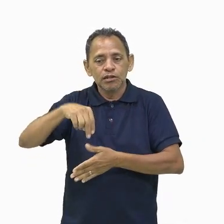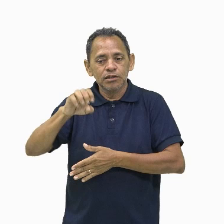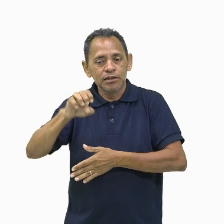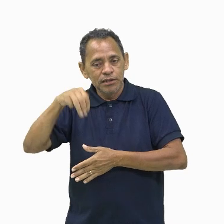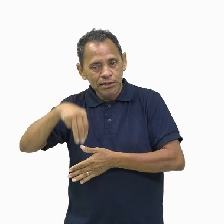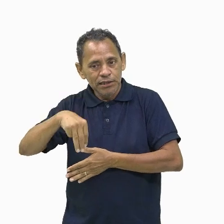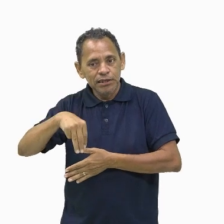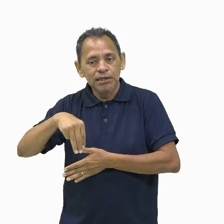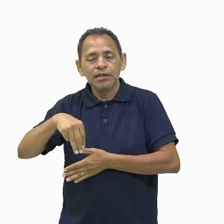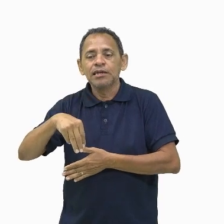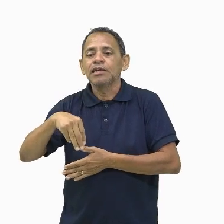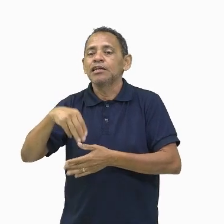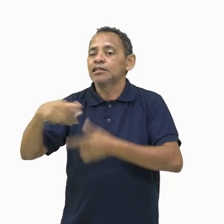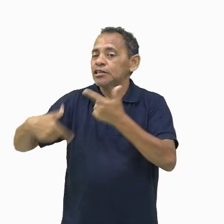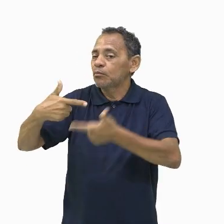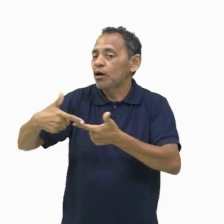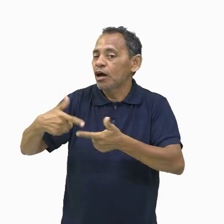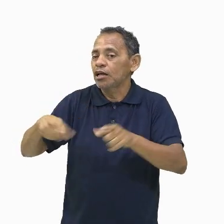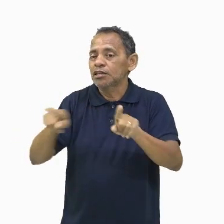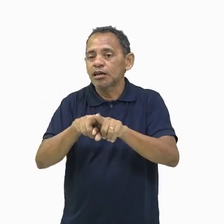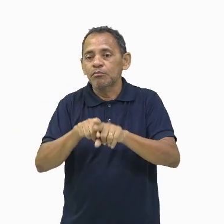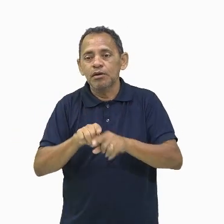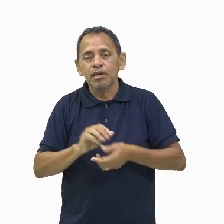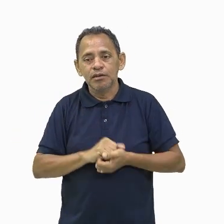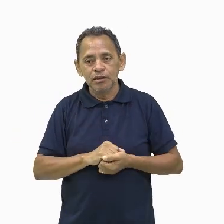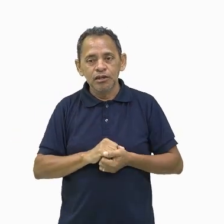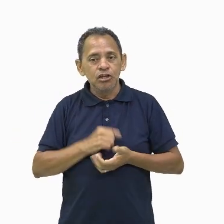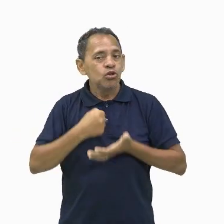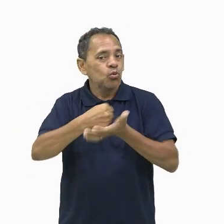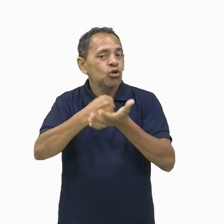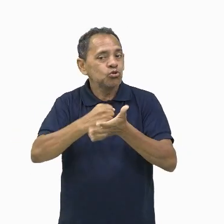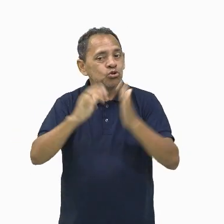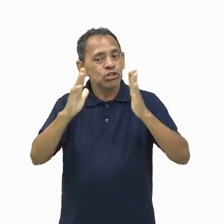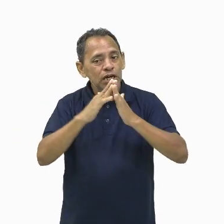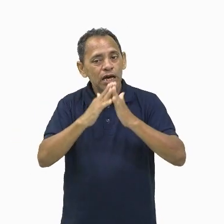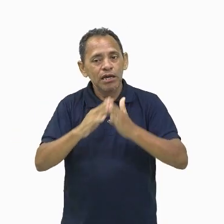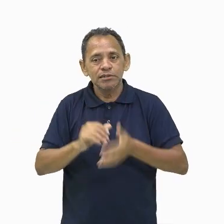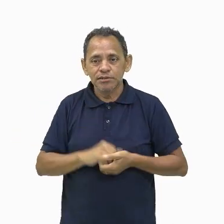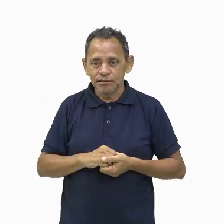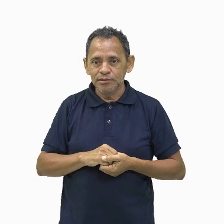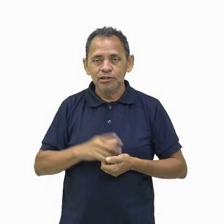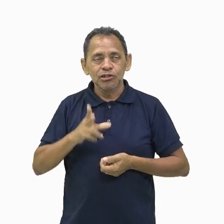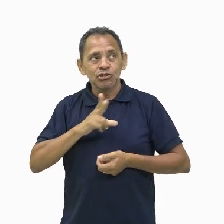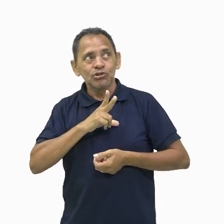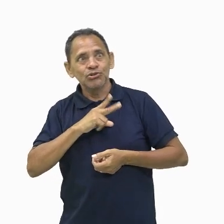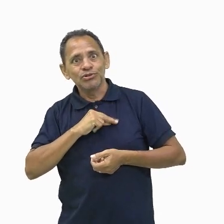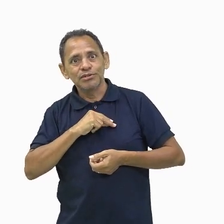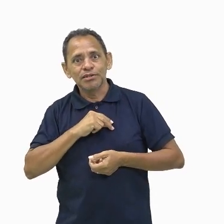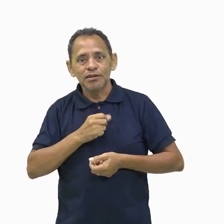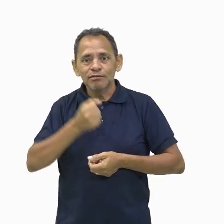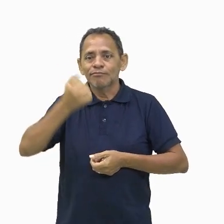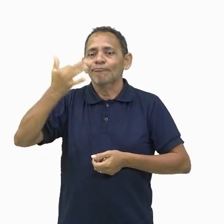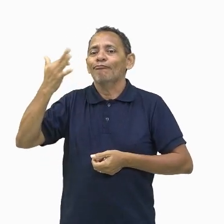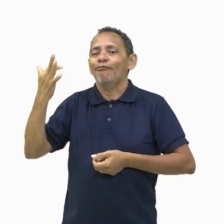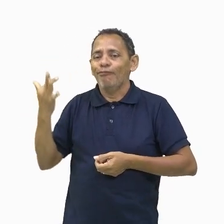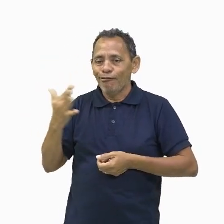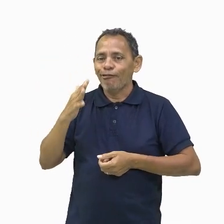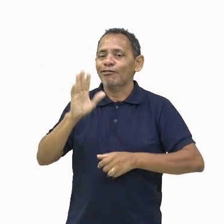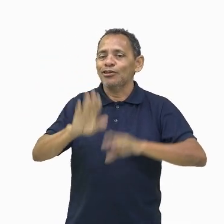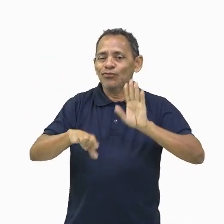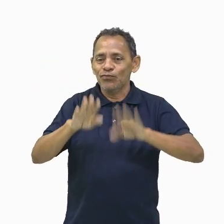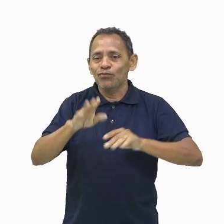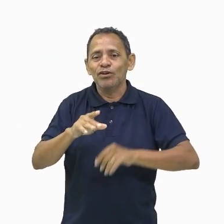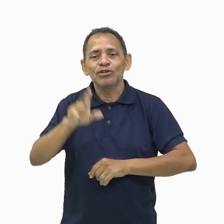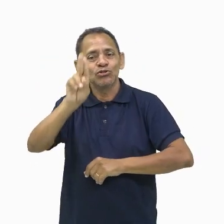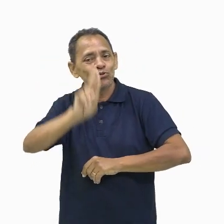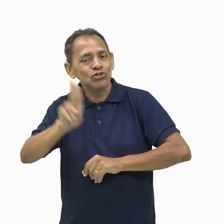os familiares, enfim, não fazia nada. Nota quantas vezes fizemos aí a repetição da conjunção nem.